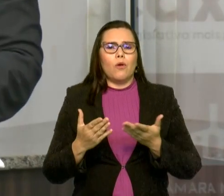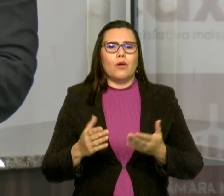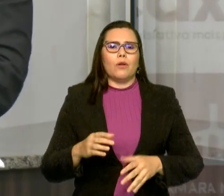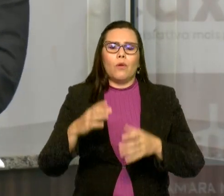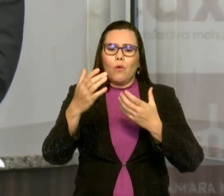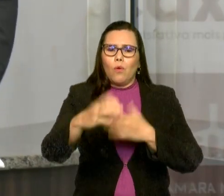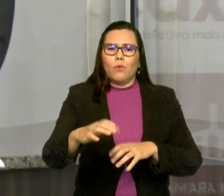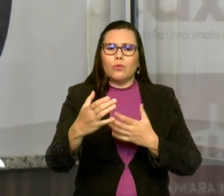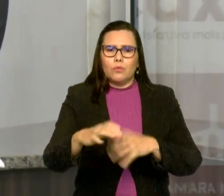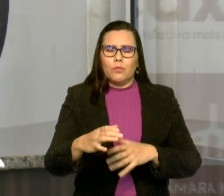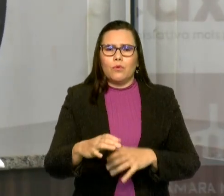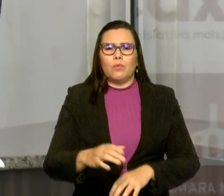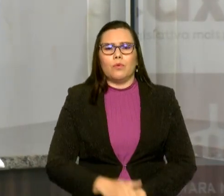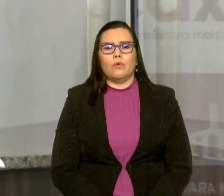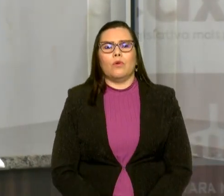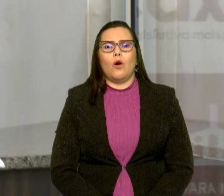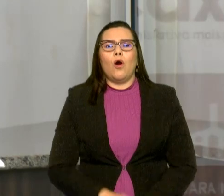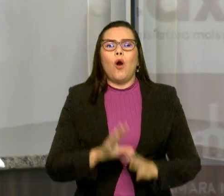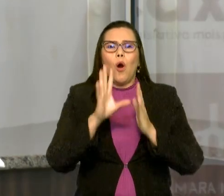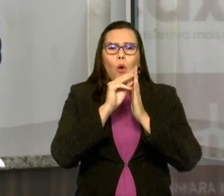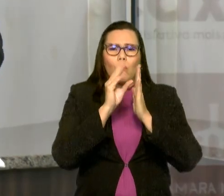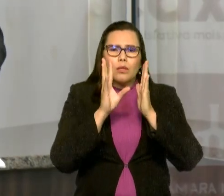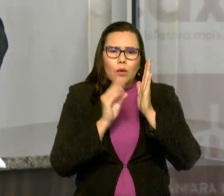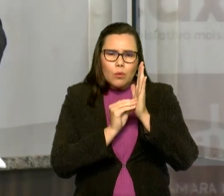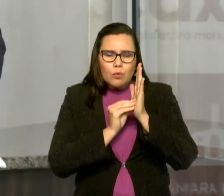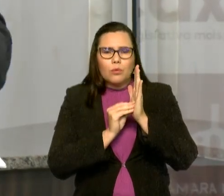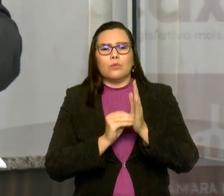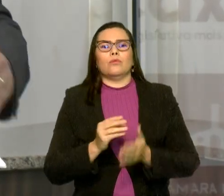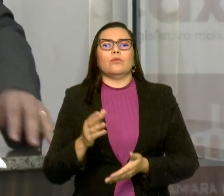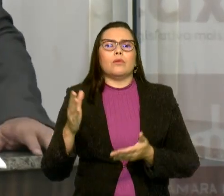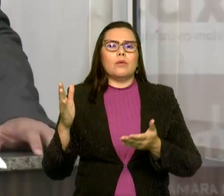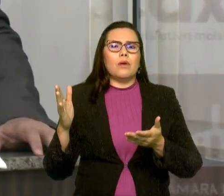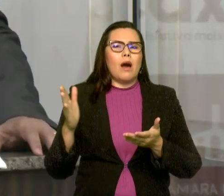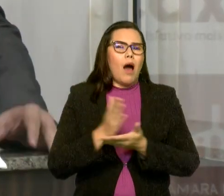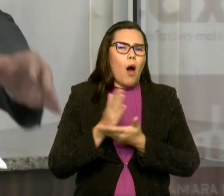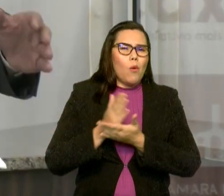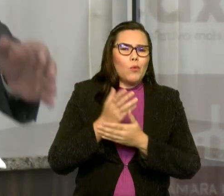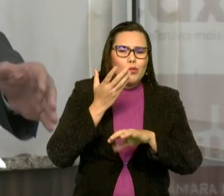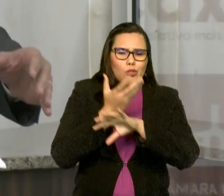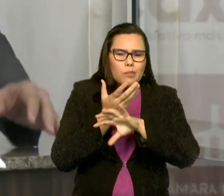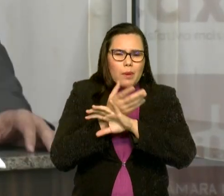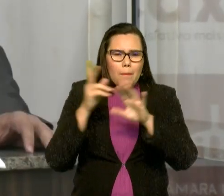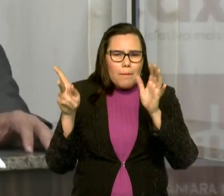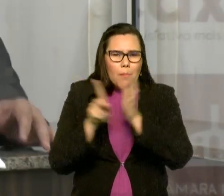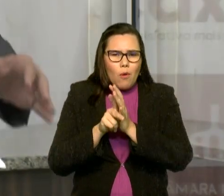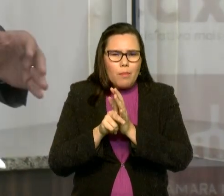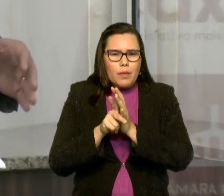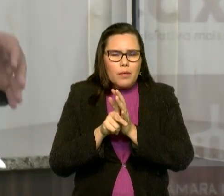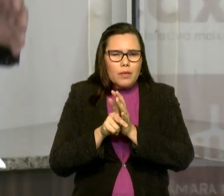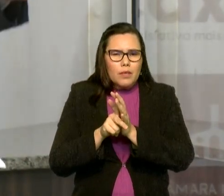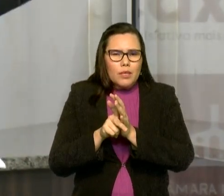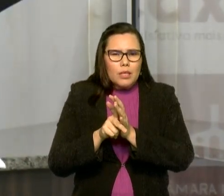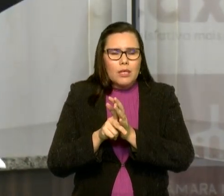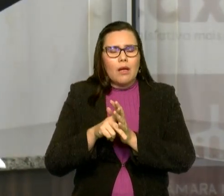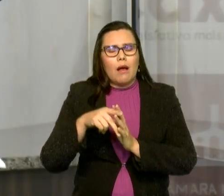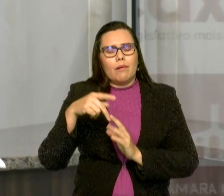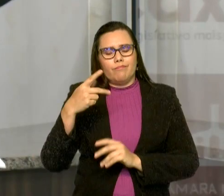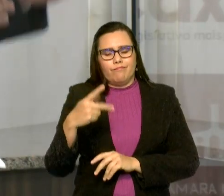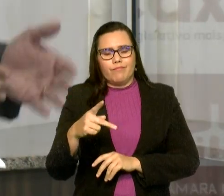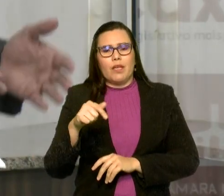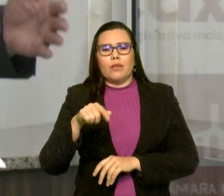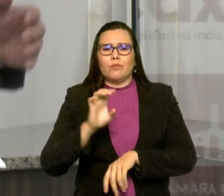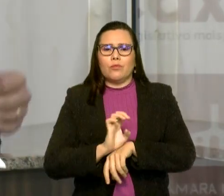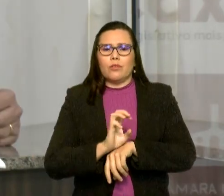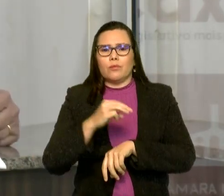públicos algumas matérias relativas a conhecimento específico do Maranhão, deputado Najib. E por que isso? É necessário que aquelas pessoas